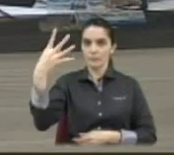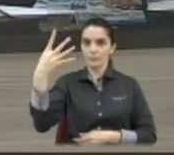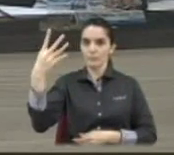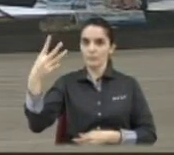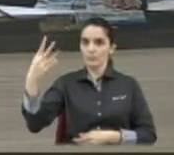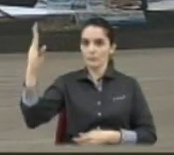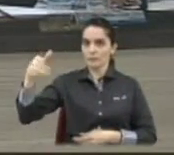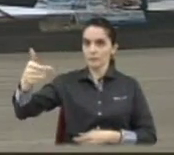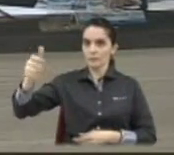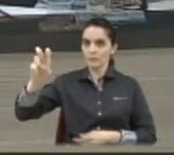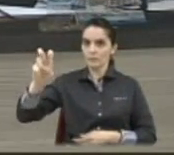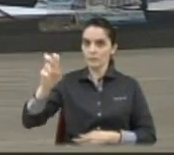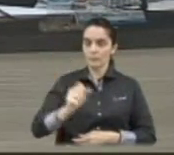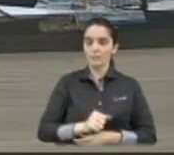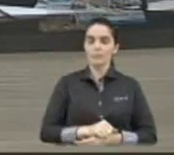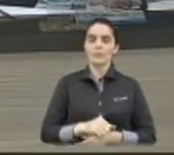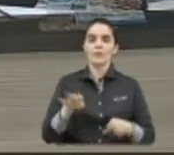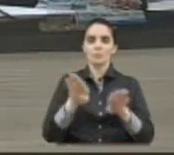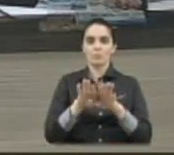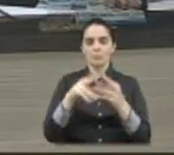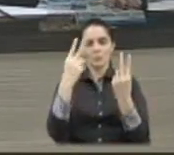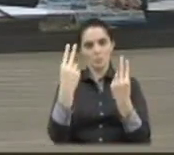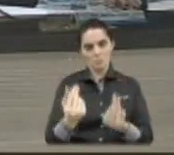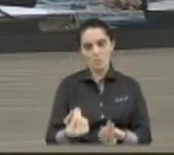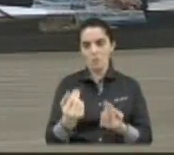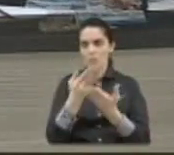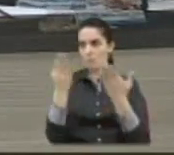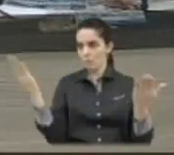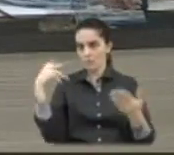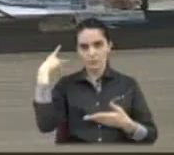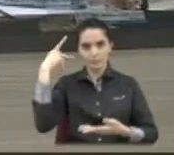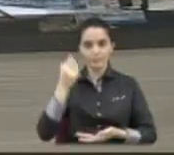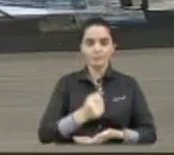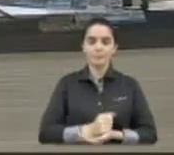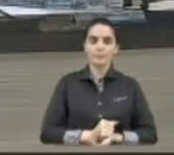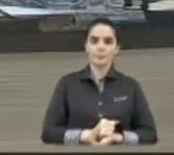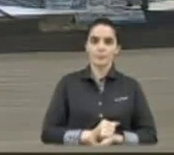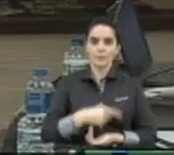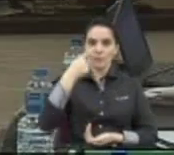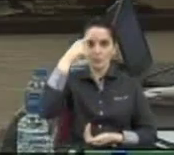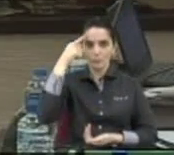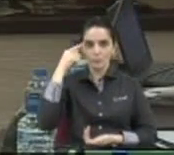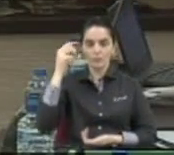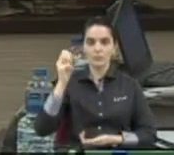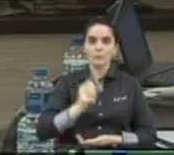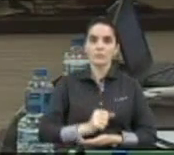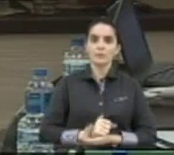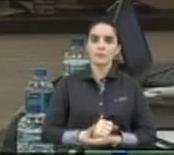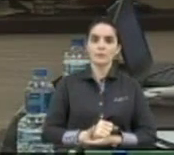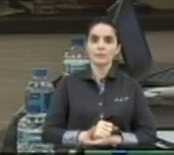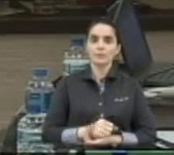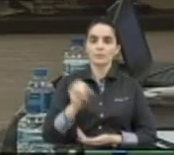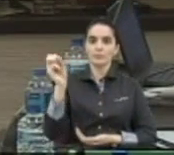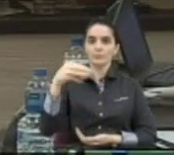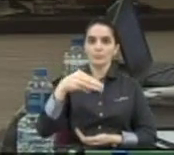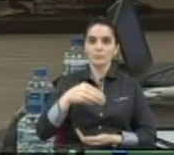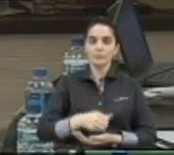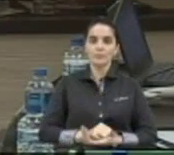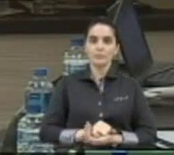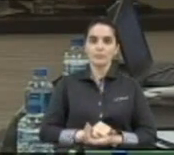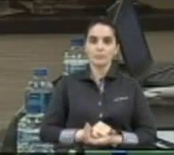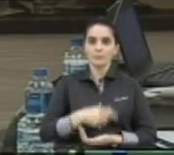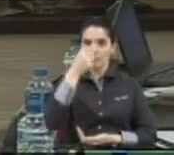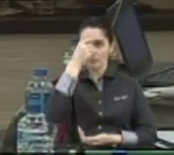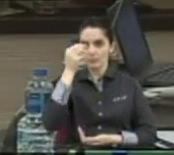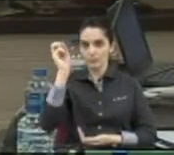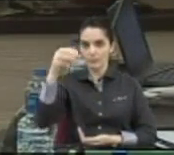4743/15, devidamente aos mesmos, as mesmas explicações anteriores. Vereador Wilson. Sim. Vereador